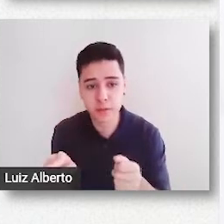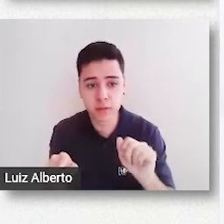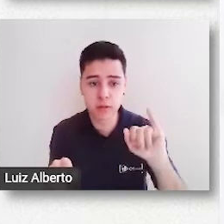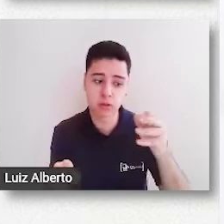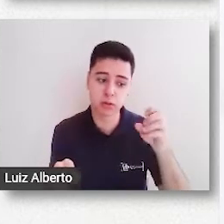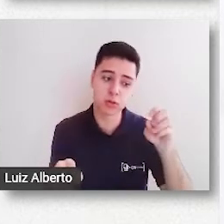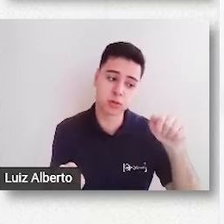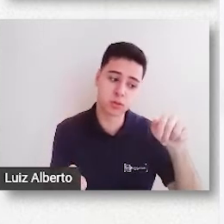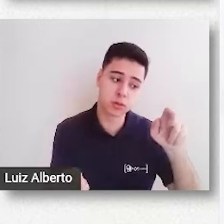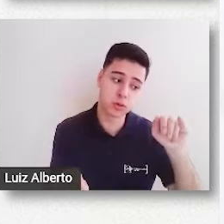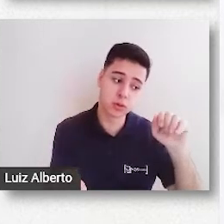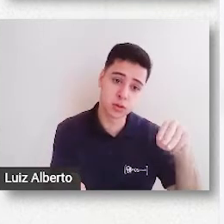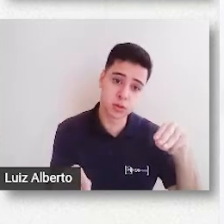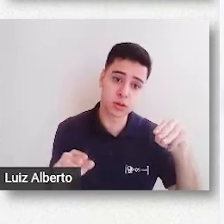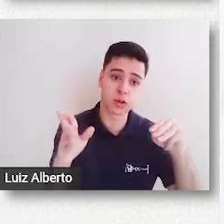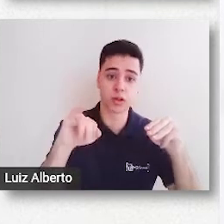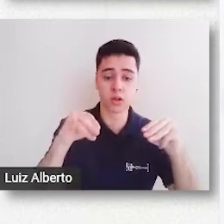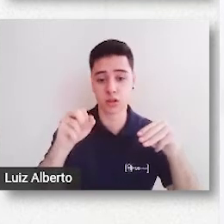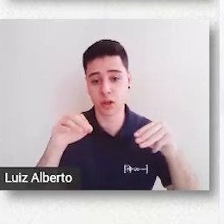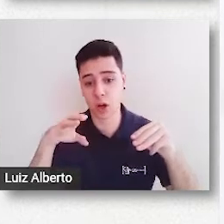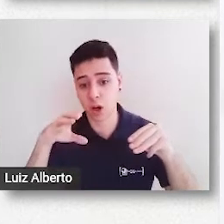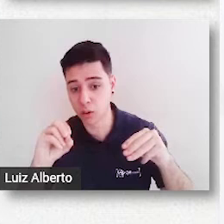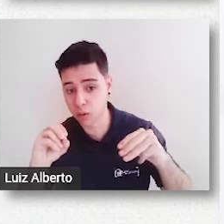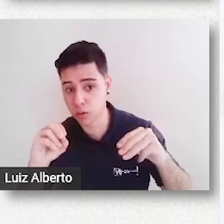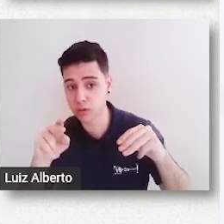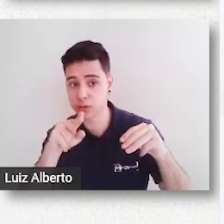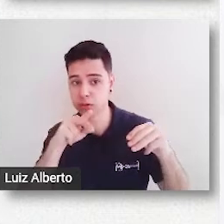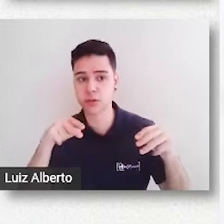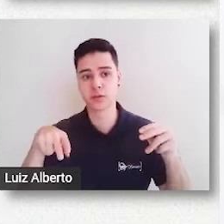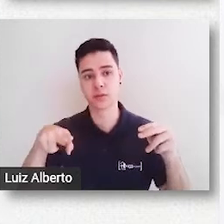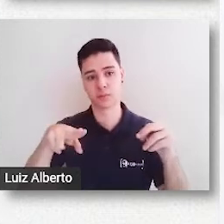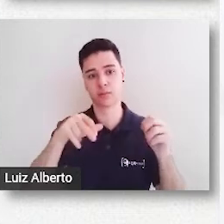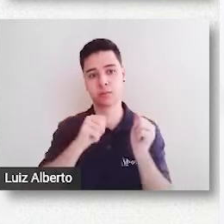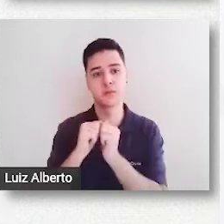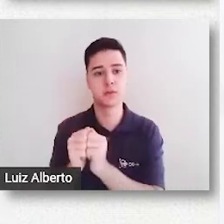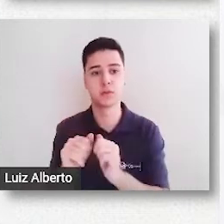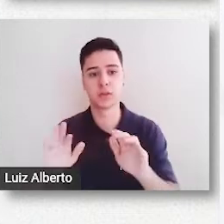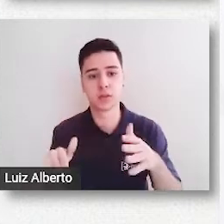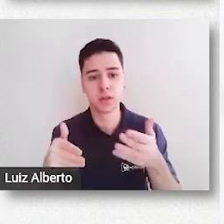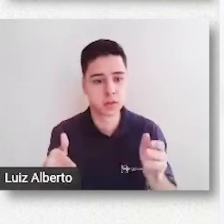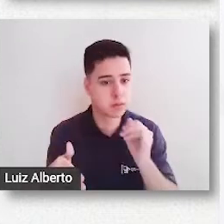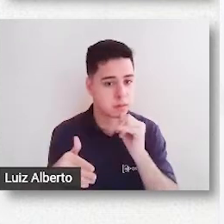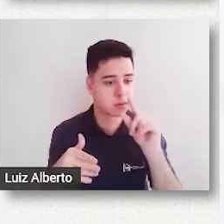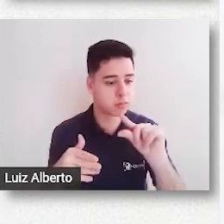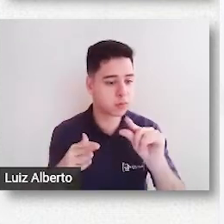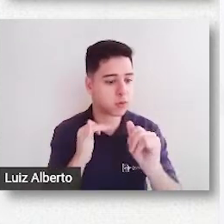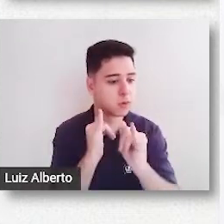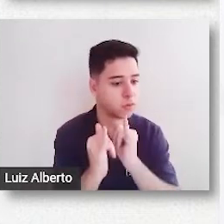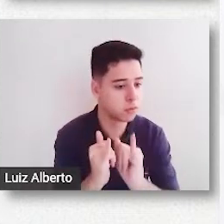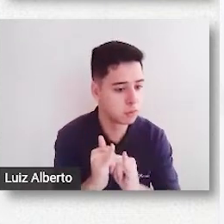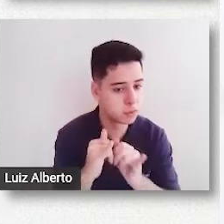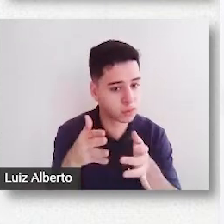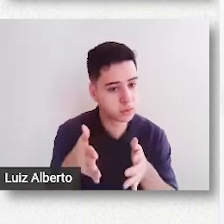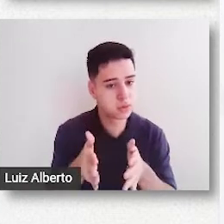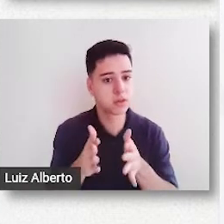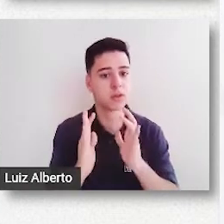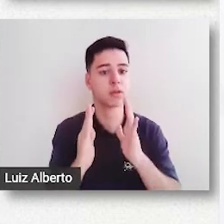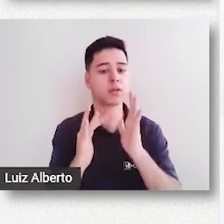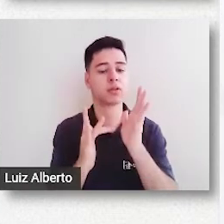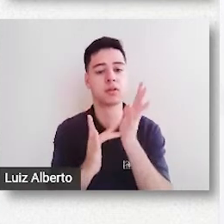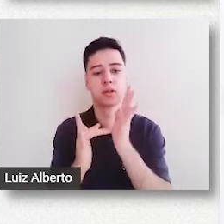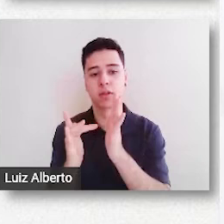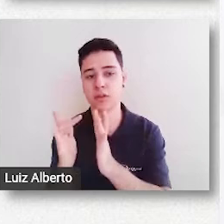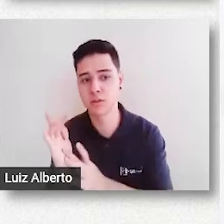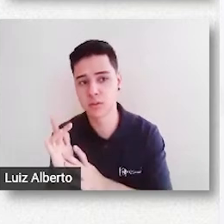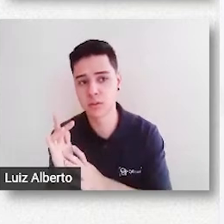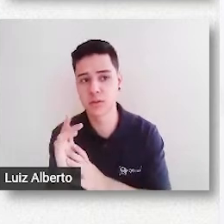seriam irmãos gêmeos. Então, a gente tem poucas informações a partir do nascimento de Jesus e da própria vida de Maria.